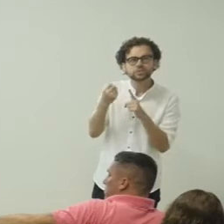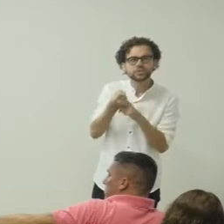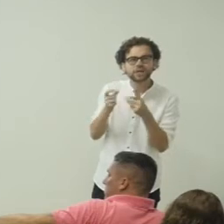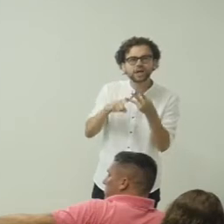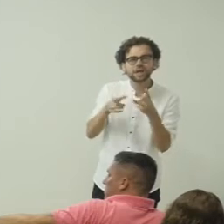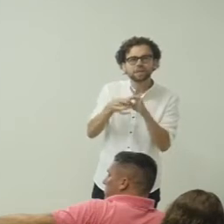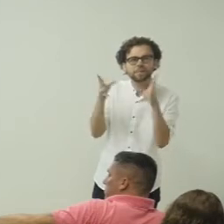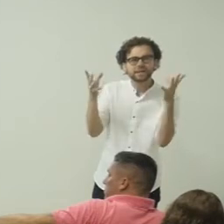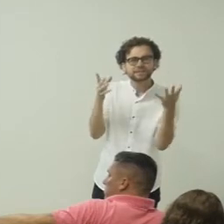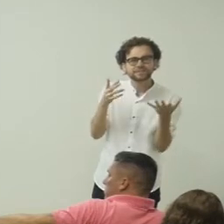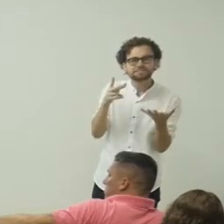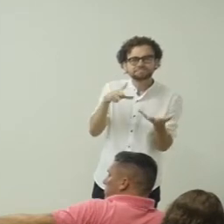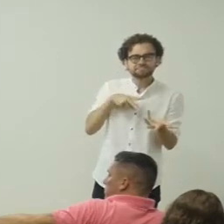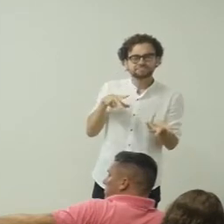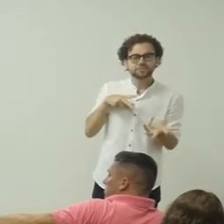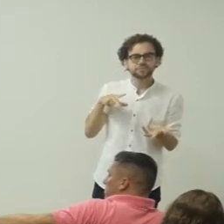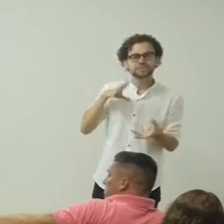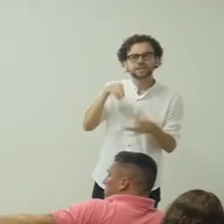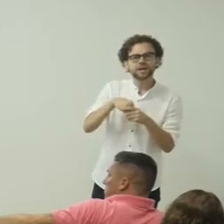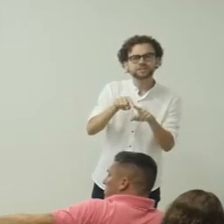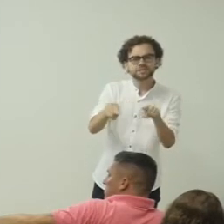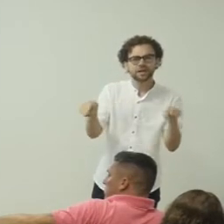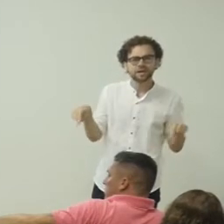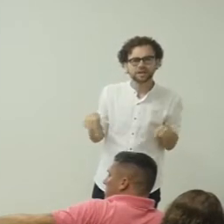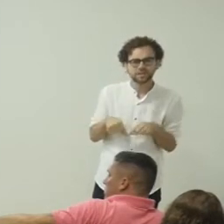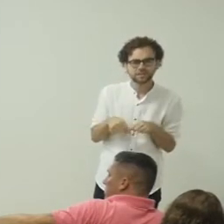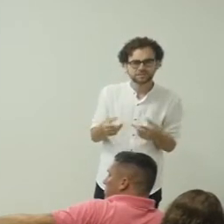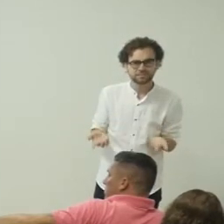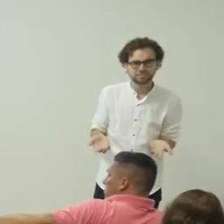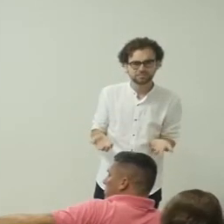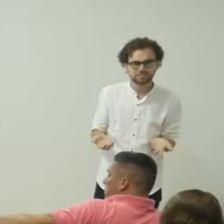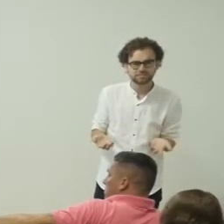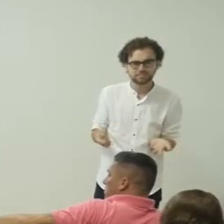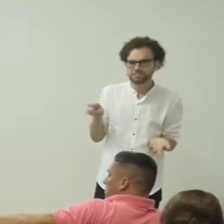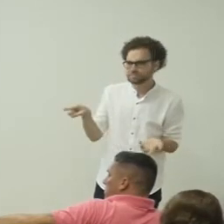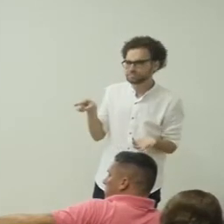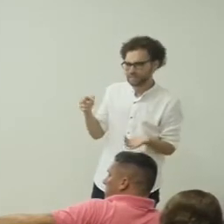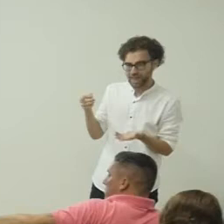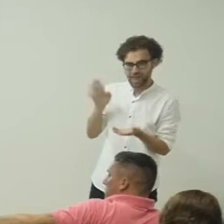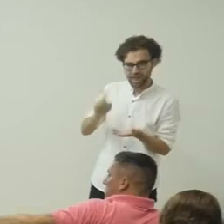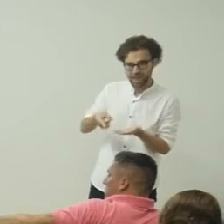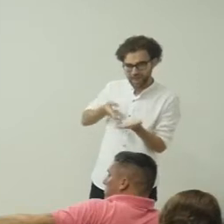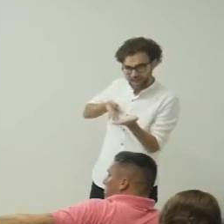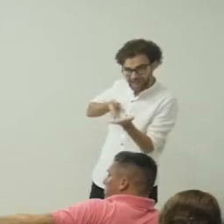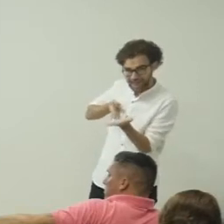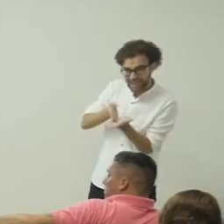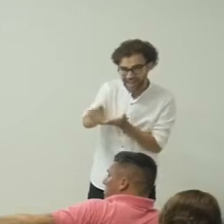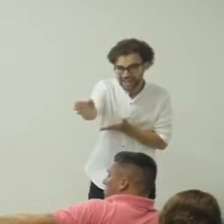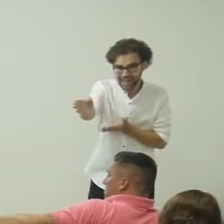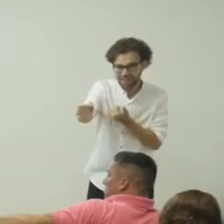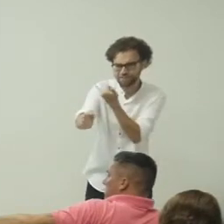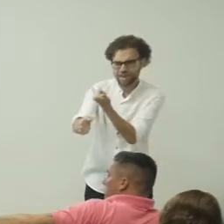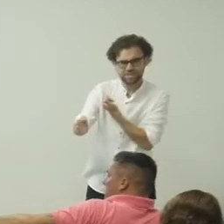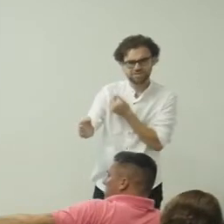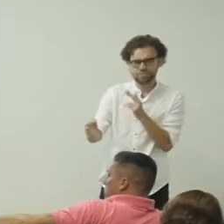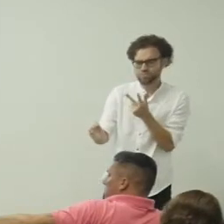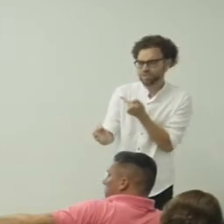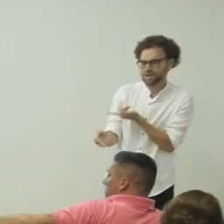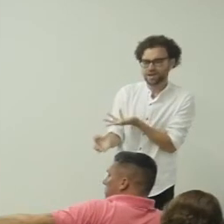liberdade individual dentro da sala de aula? Se ainda fosse para trabalhar de modo transversal, mas pelo que ela diz aqui, não,